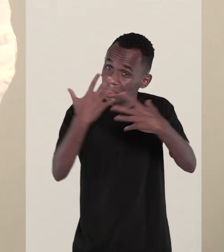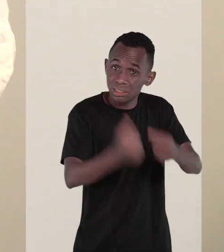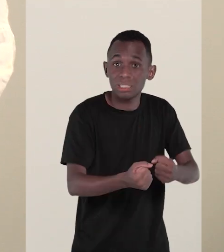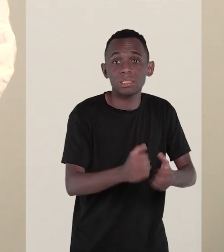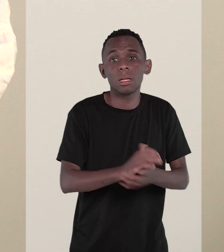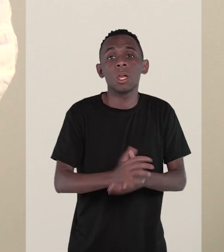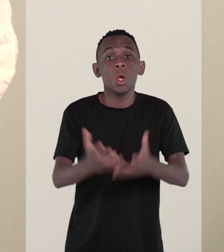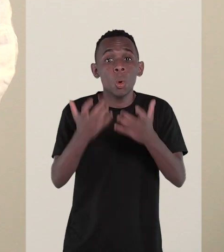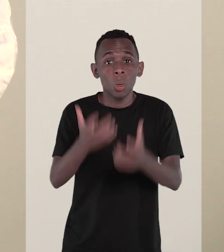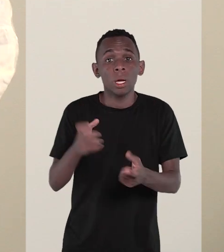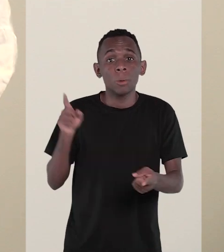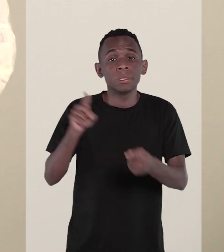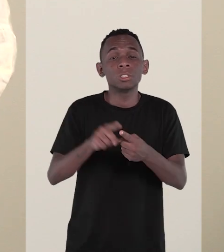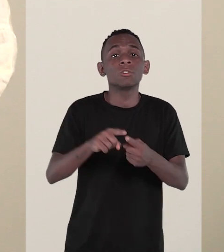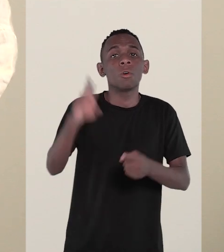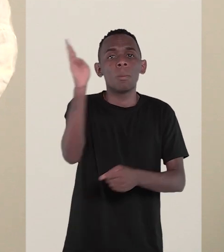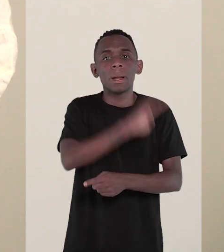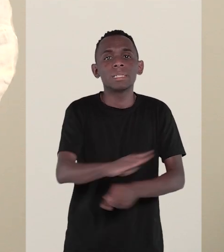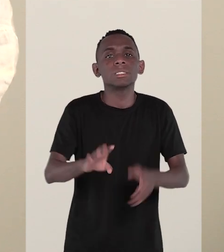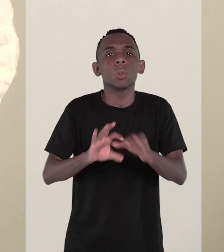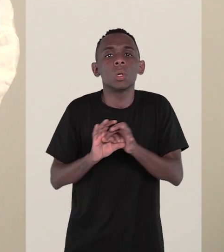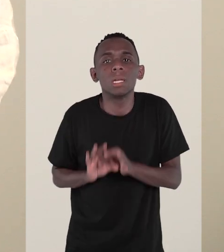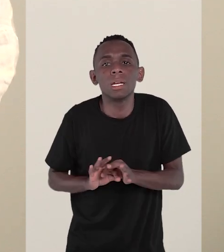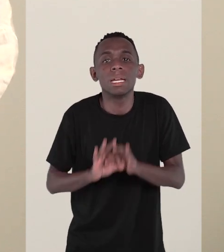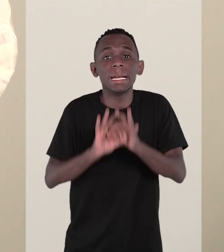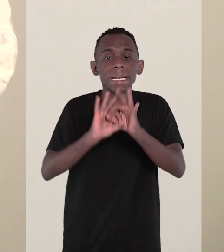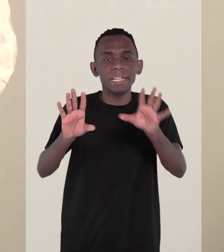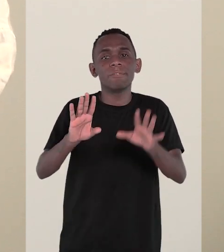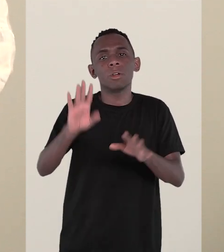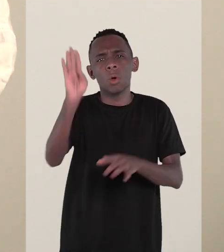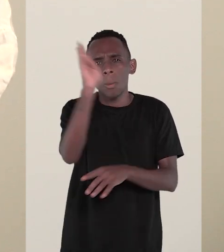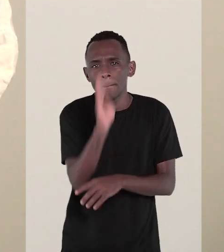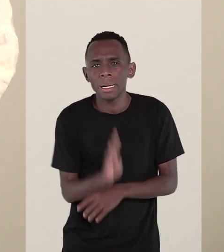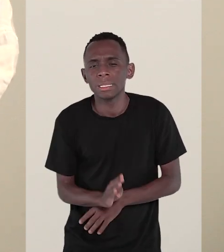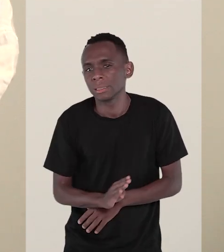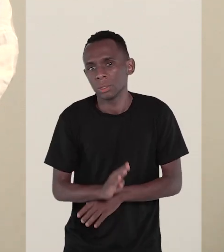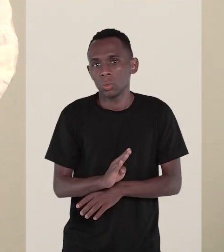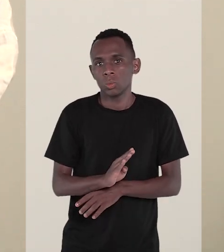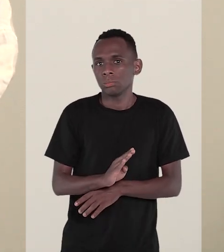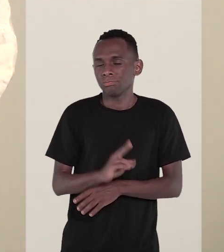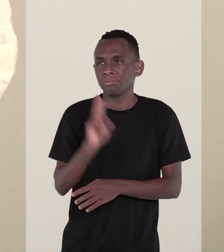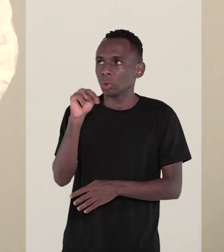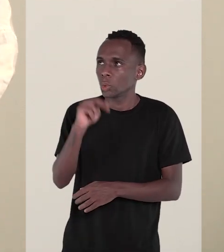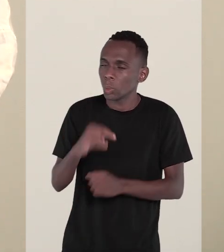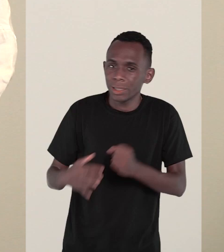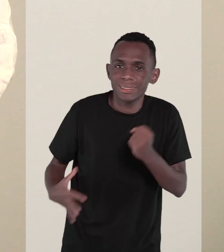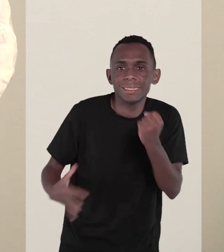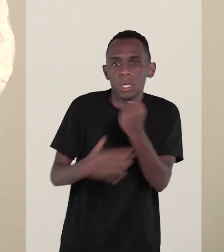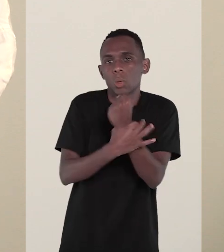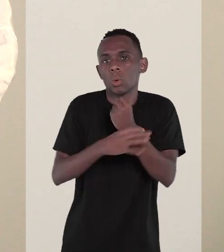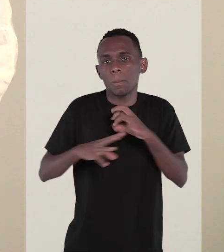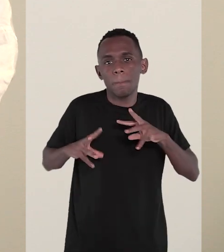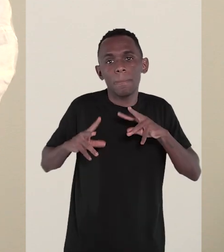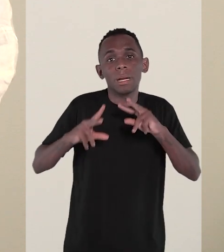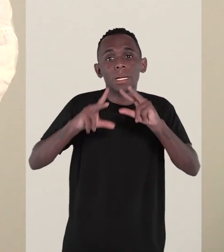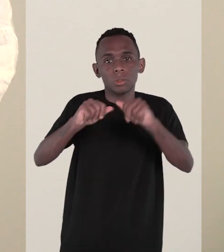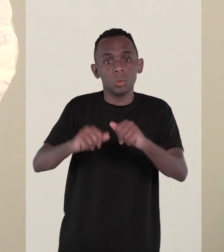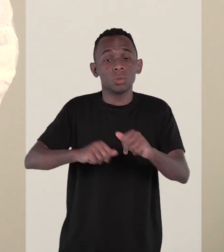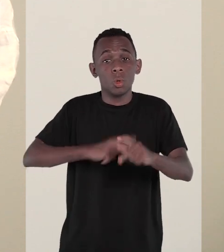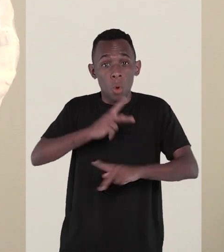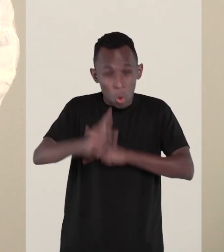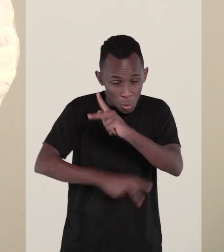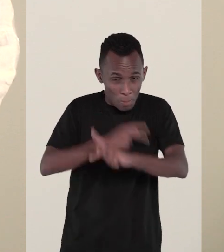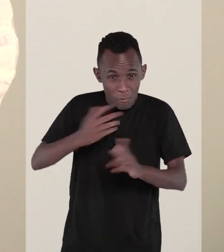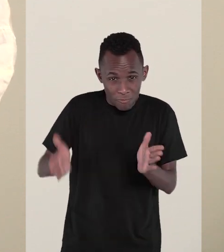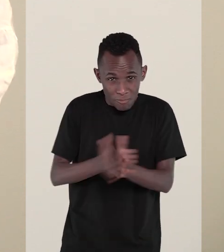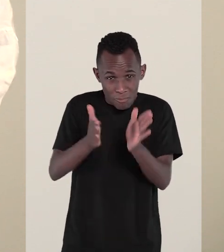Eu quero o Brasil livre em outubro. Eu quero que a gente possa voltar. O Brasil nunca foi um lugar seguro para todo mundo.